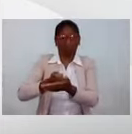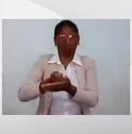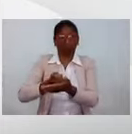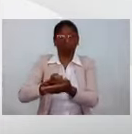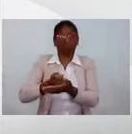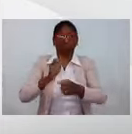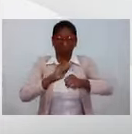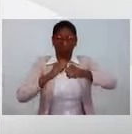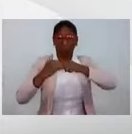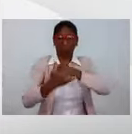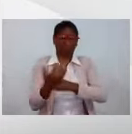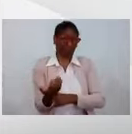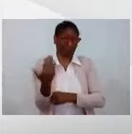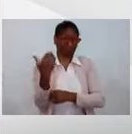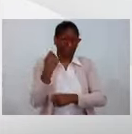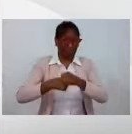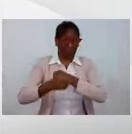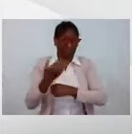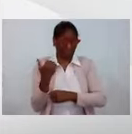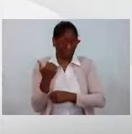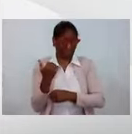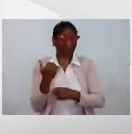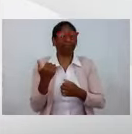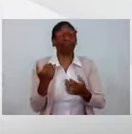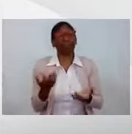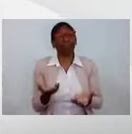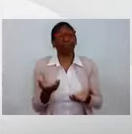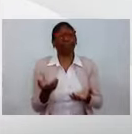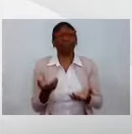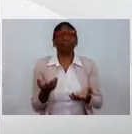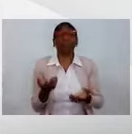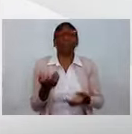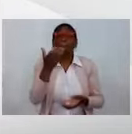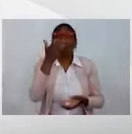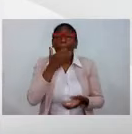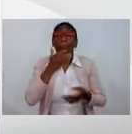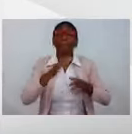de Covid. E com o que parecia ser